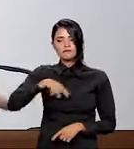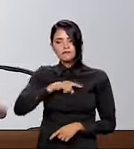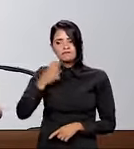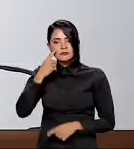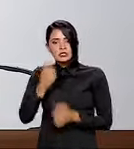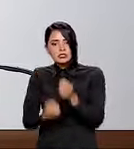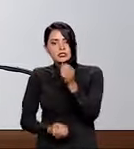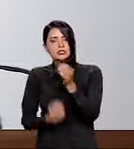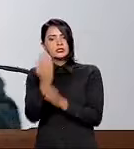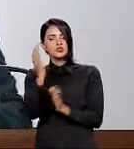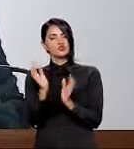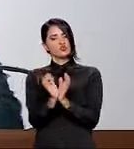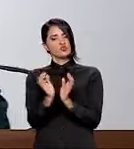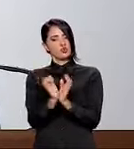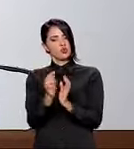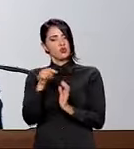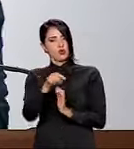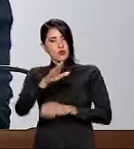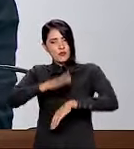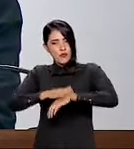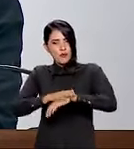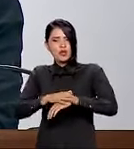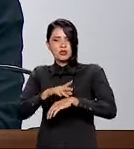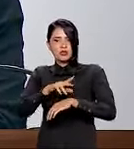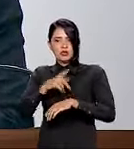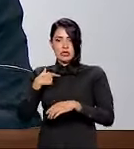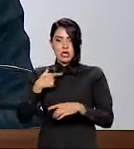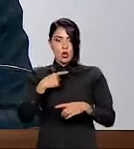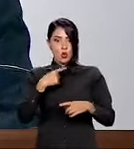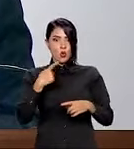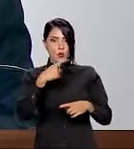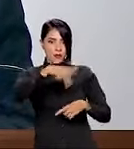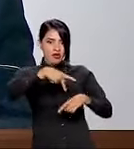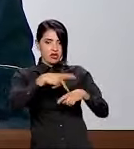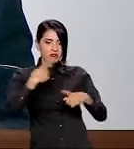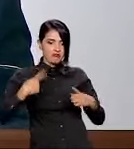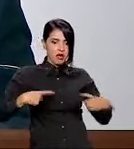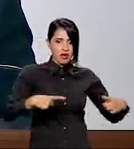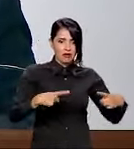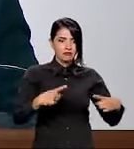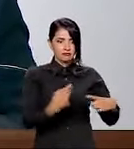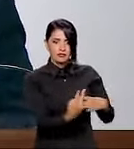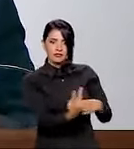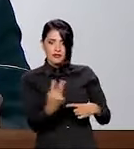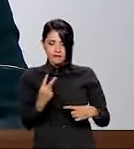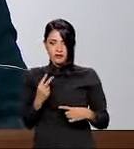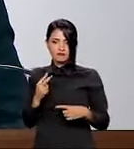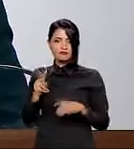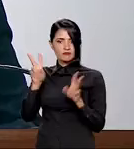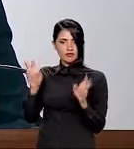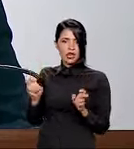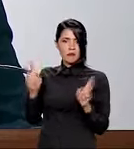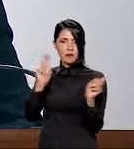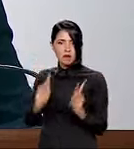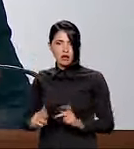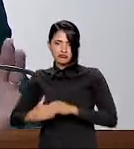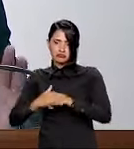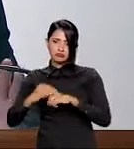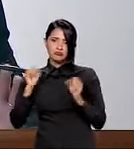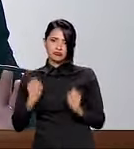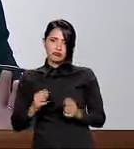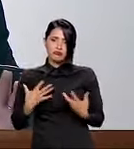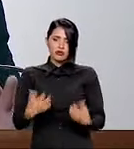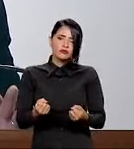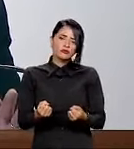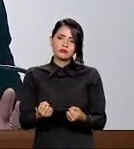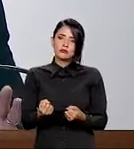cria um grupo e, no momento que os países que estão em guerra quiserem conversar sobre paz, a gente vai conversar sobre paz. Por